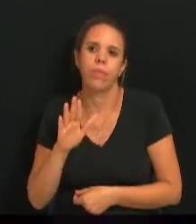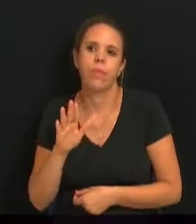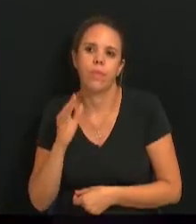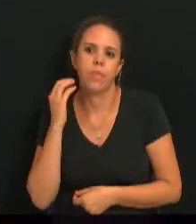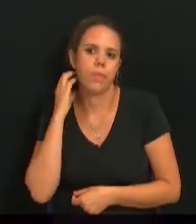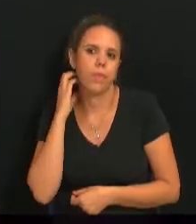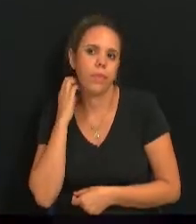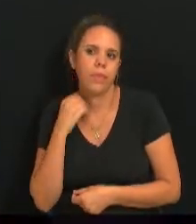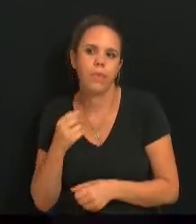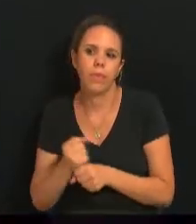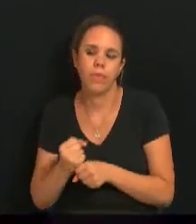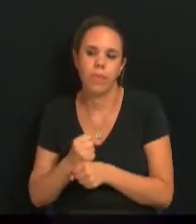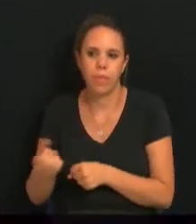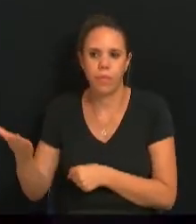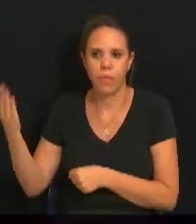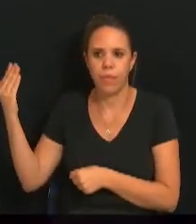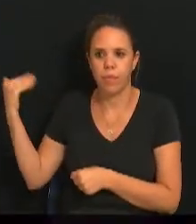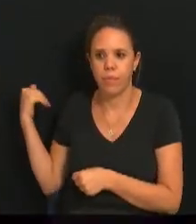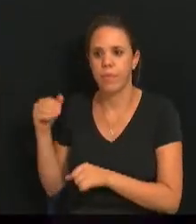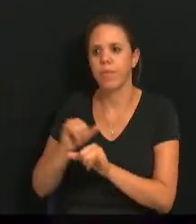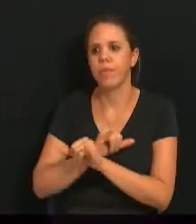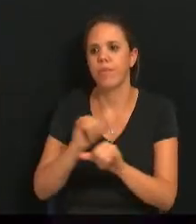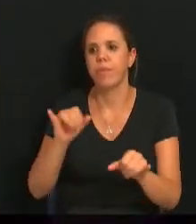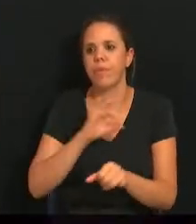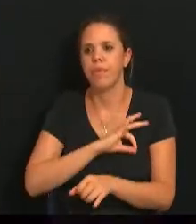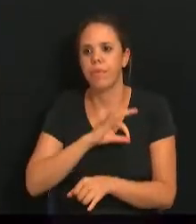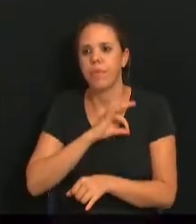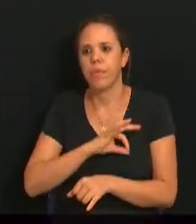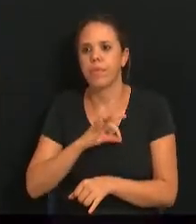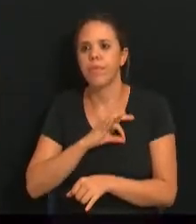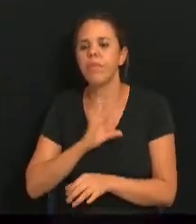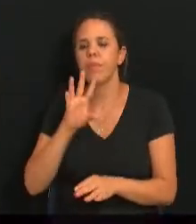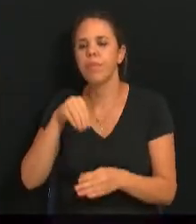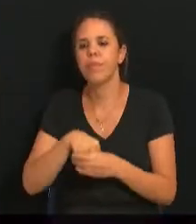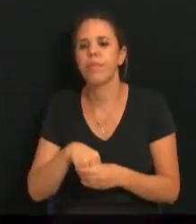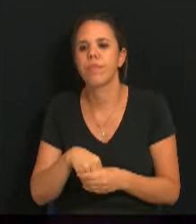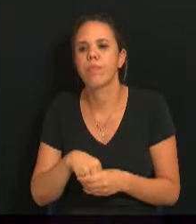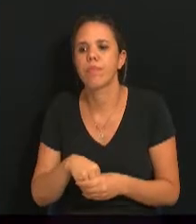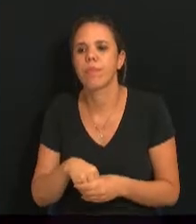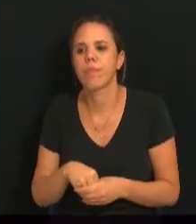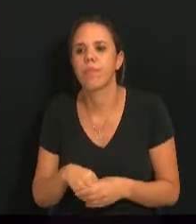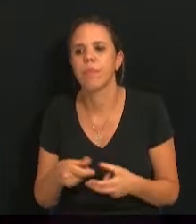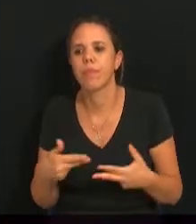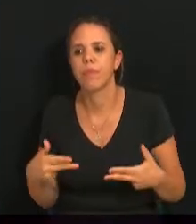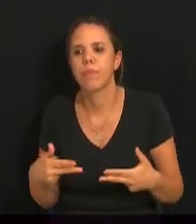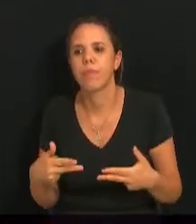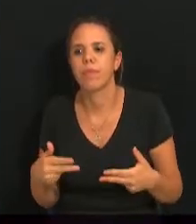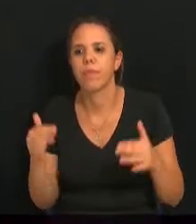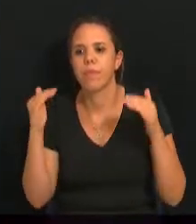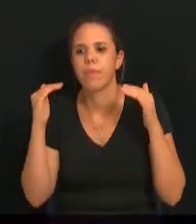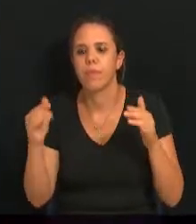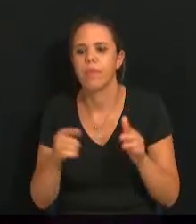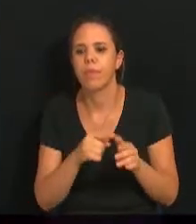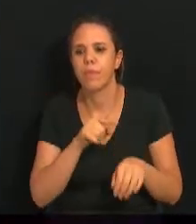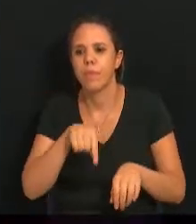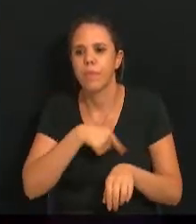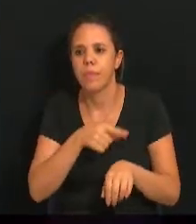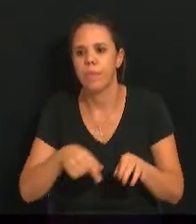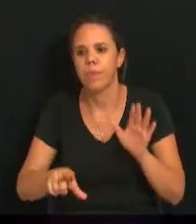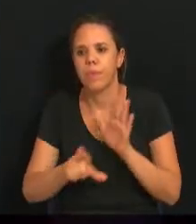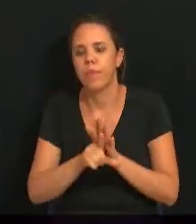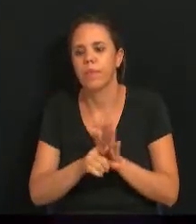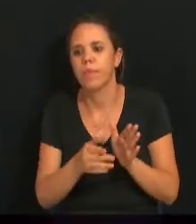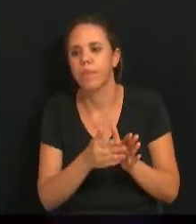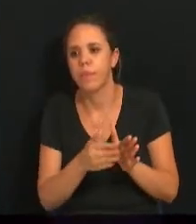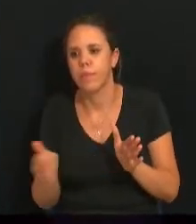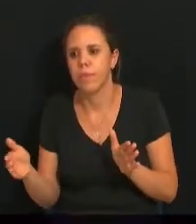última década, nas campanhas salariais, está previsto a demanda pelo cumprimento da jornada da lei do piso nas nossas